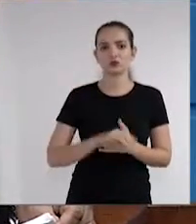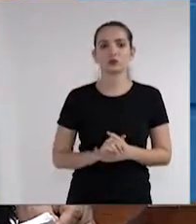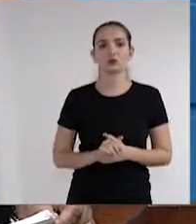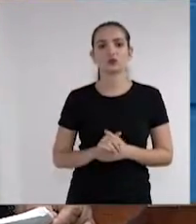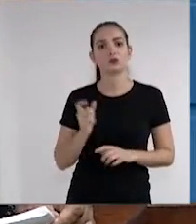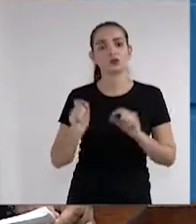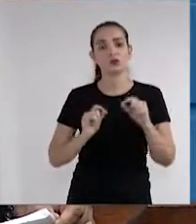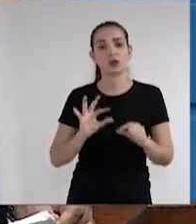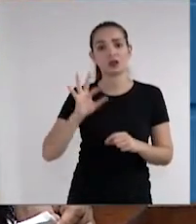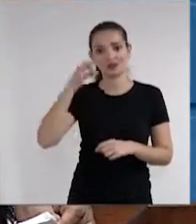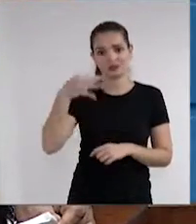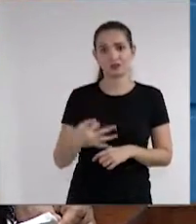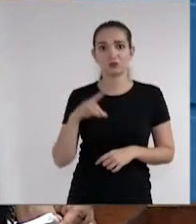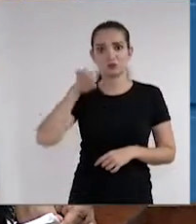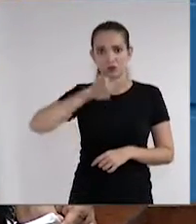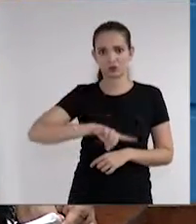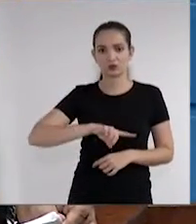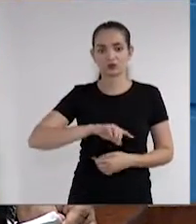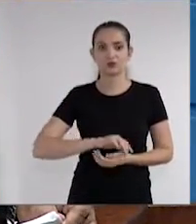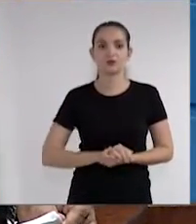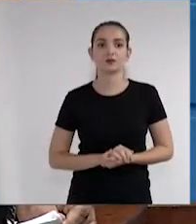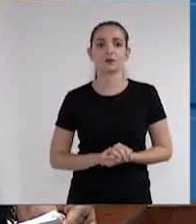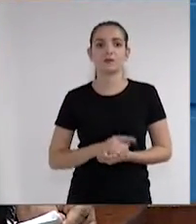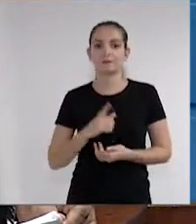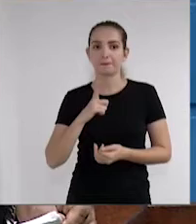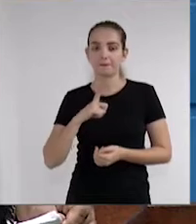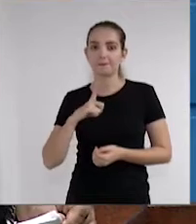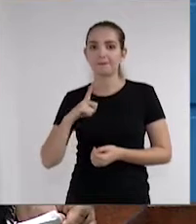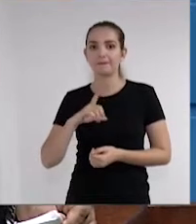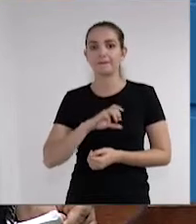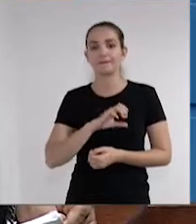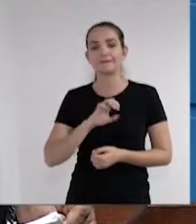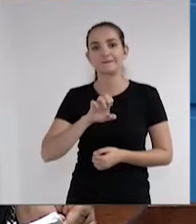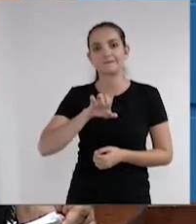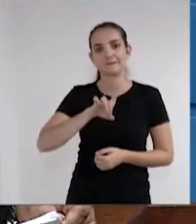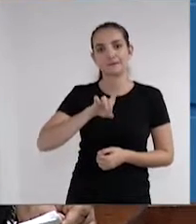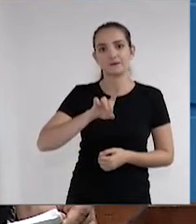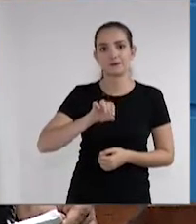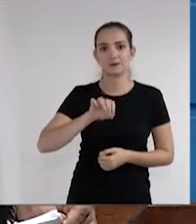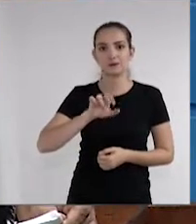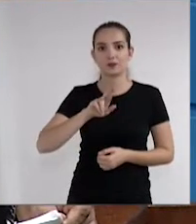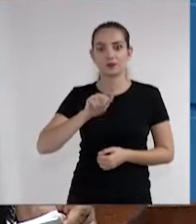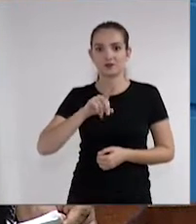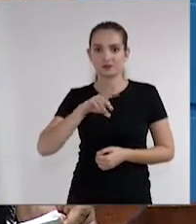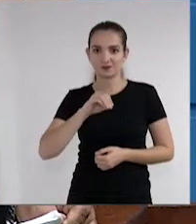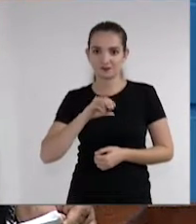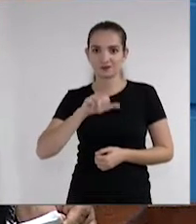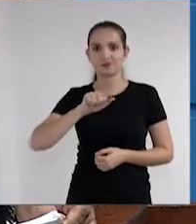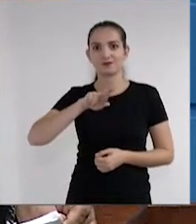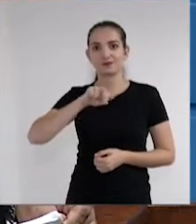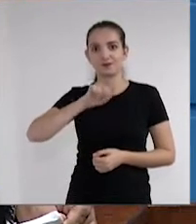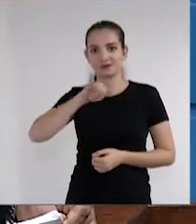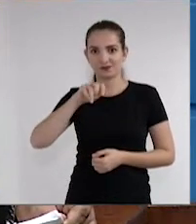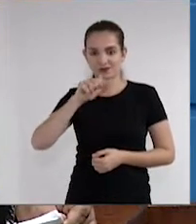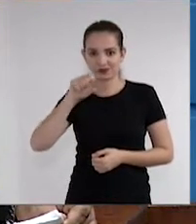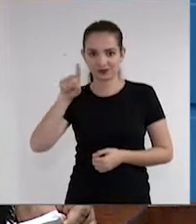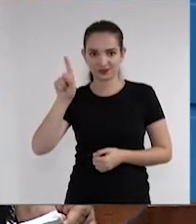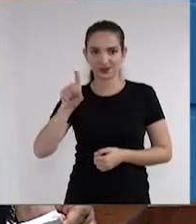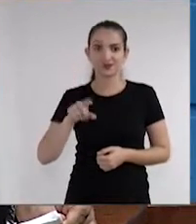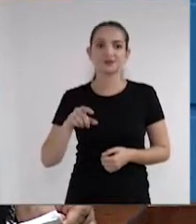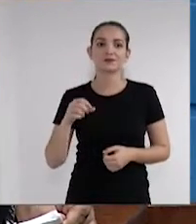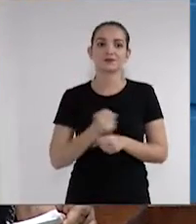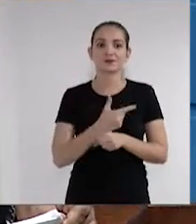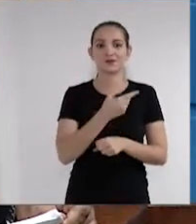é que exatamente no dia em que o massacre do Eldorado de Carajás completava 20 anos, ou seja, em